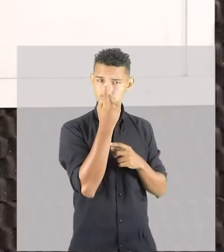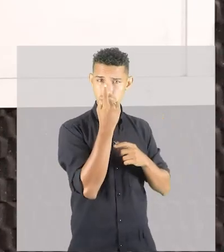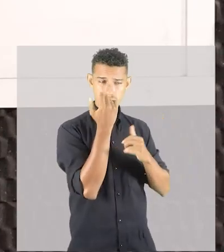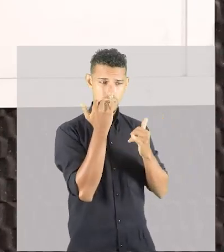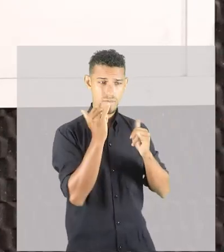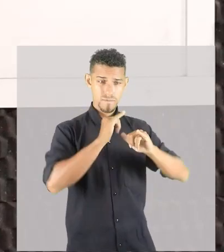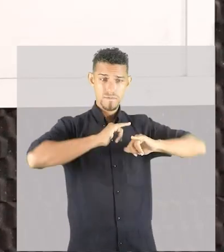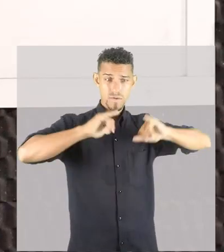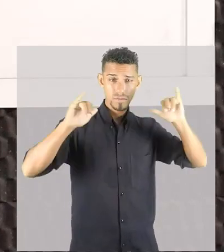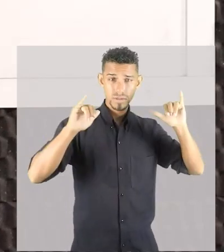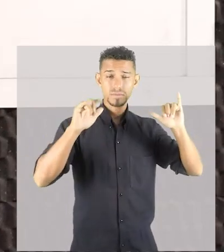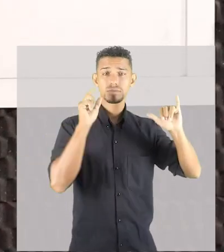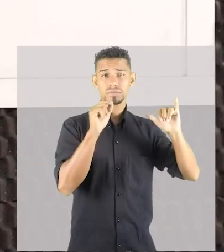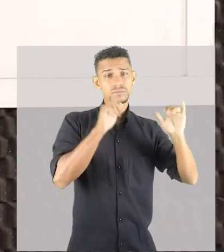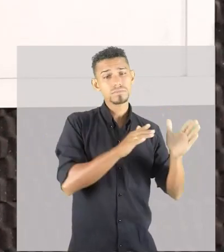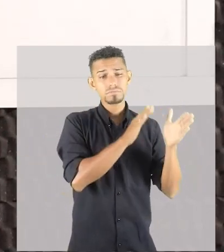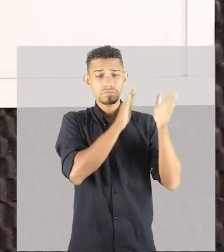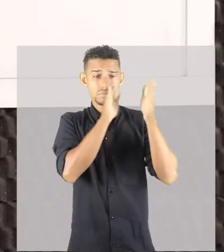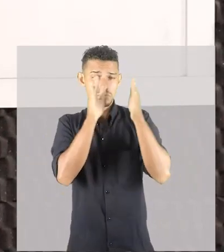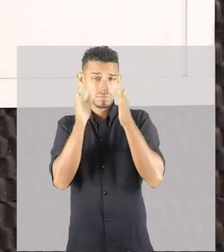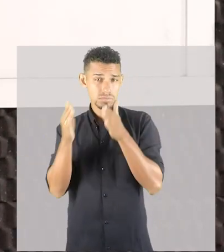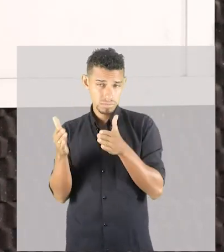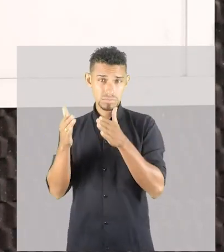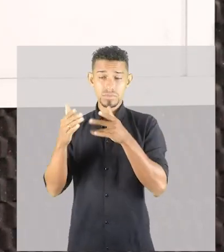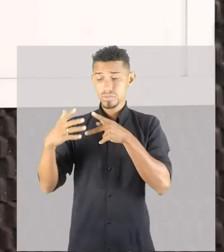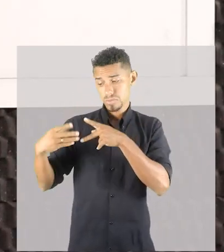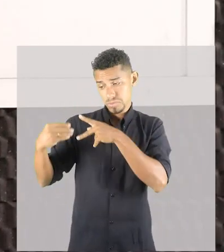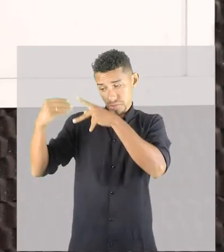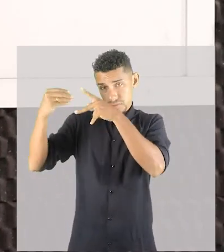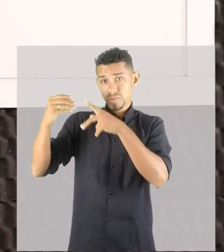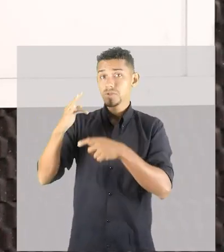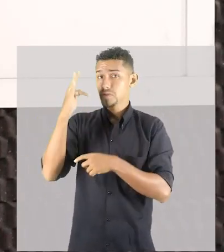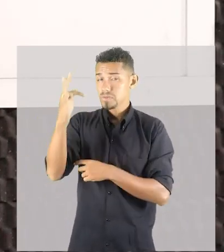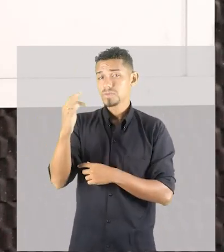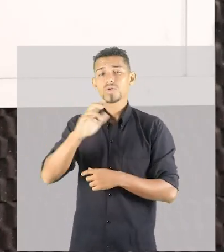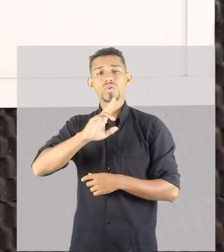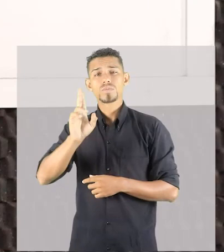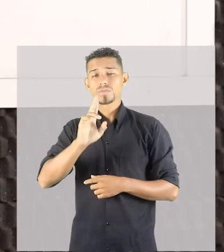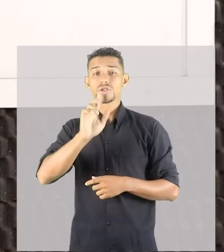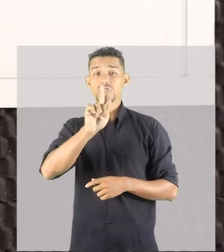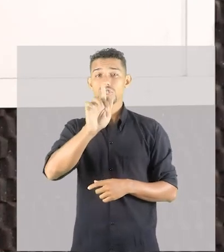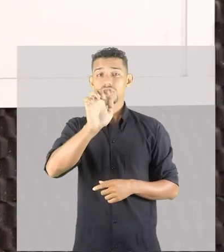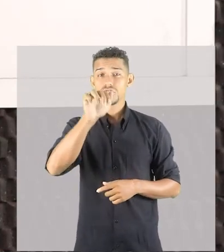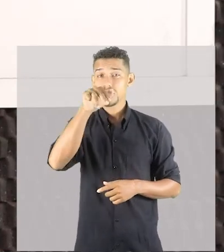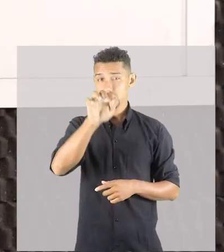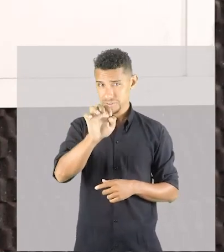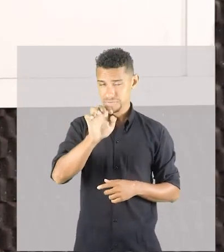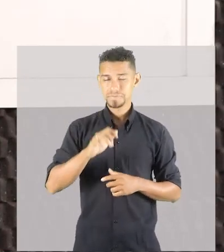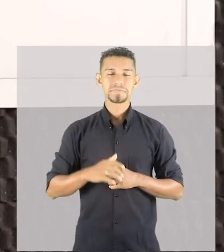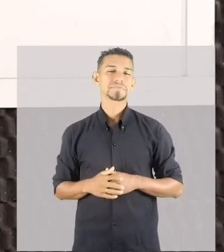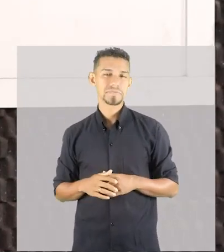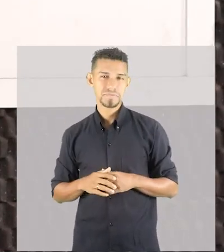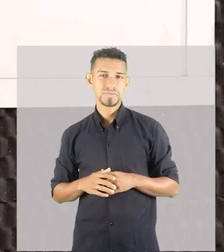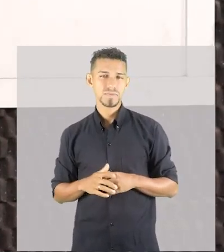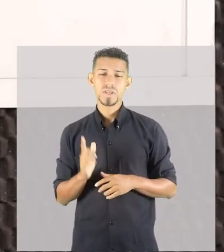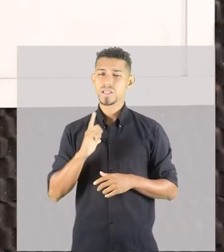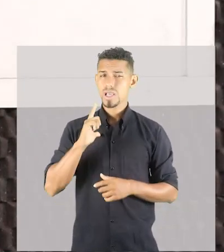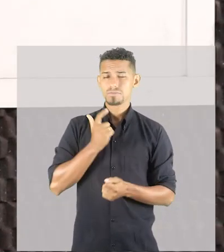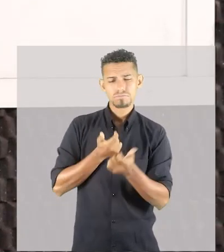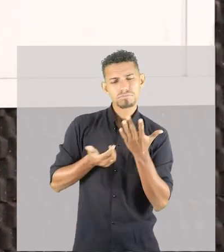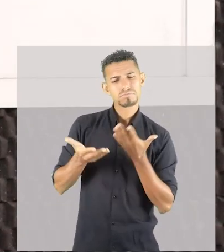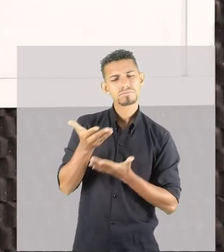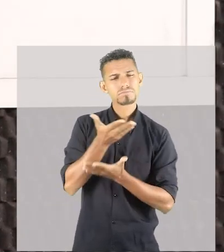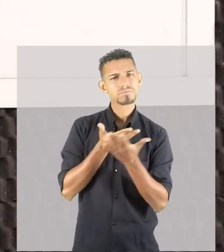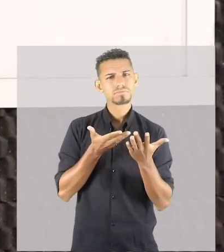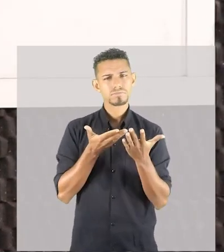que depois pode se tornar mais lá na frente uma proteína, a gente denomina de gene, tá certo? Então, existem interações